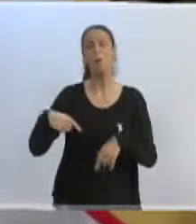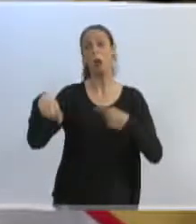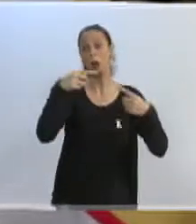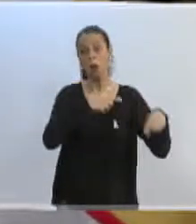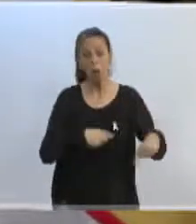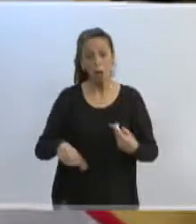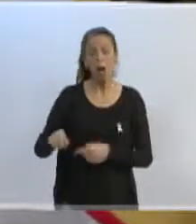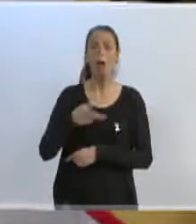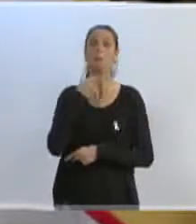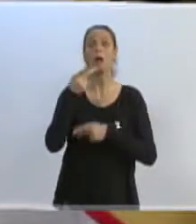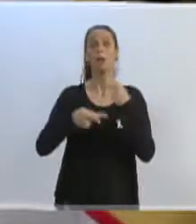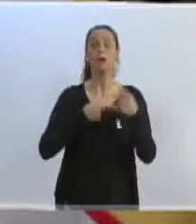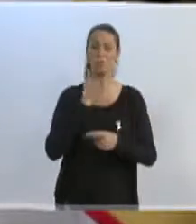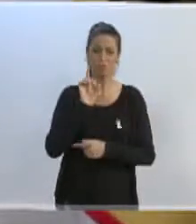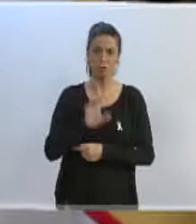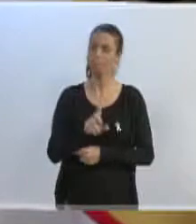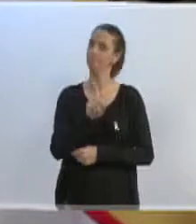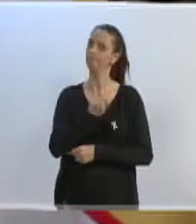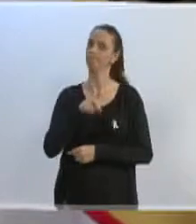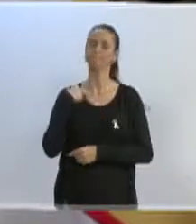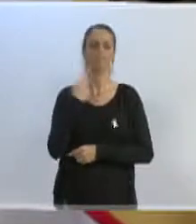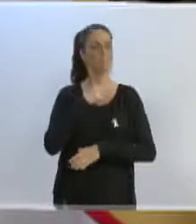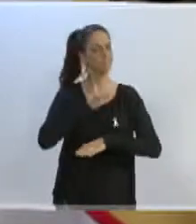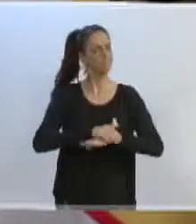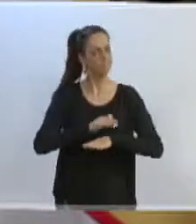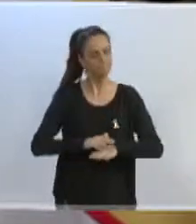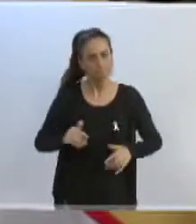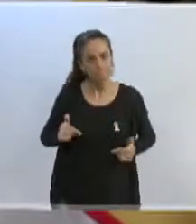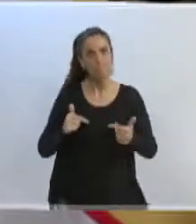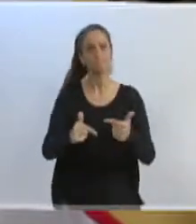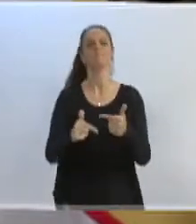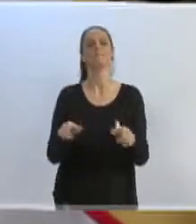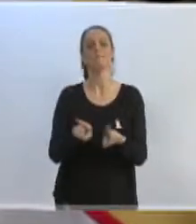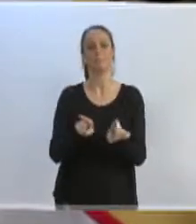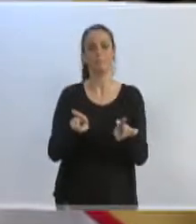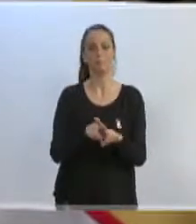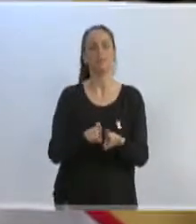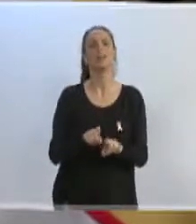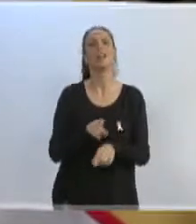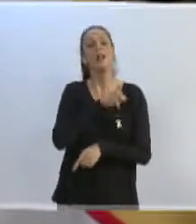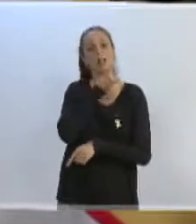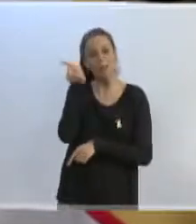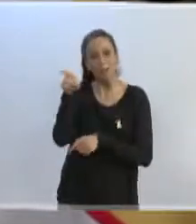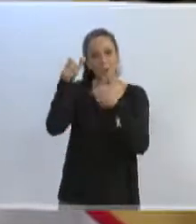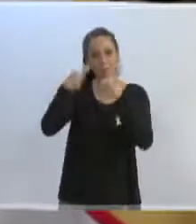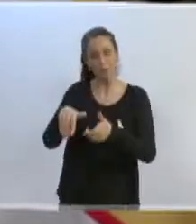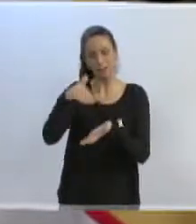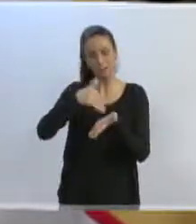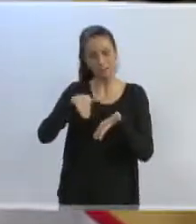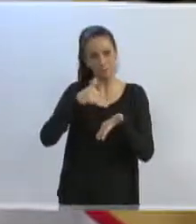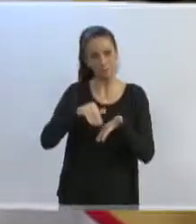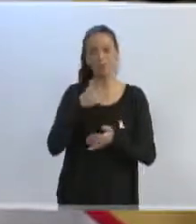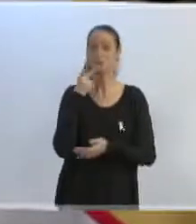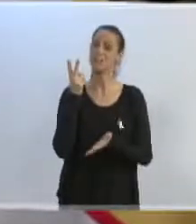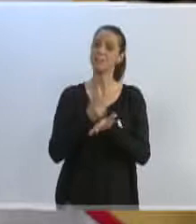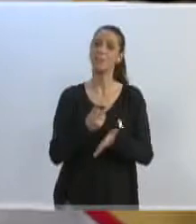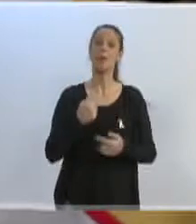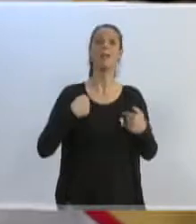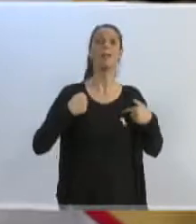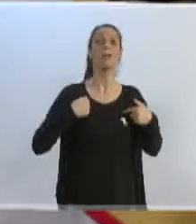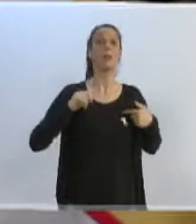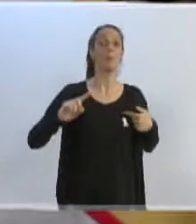palavra, mas nós temos que começar. Eu costumo dizer muito lá na secretaria, tem que começar